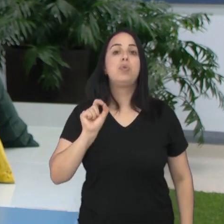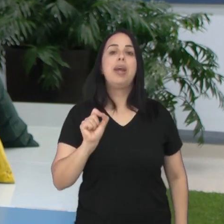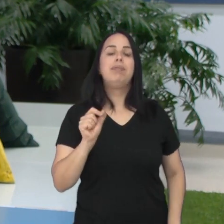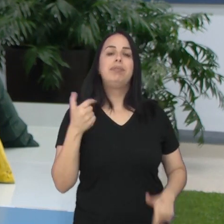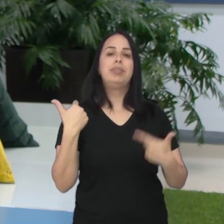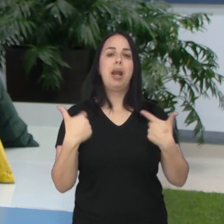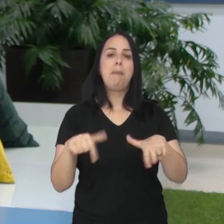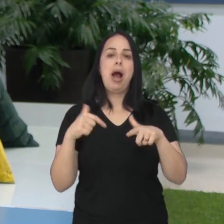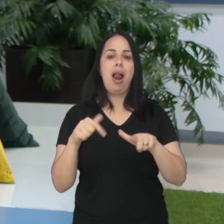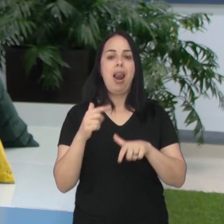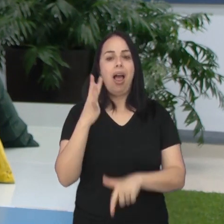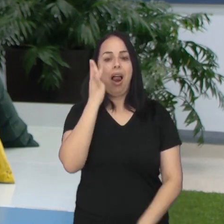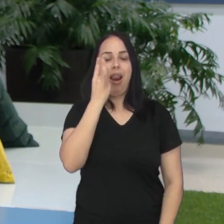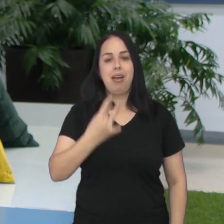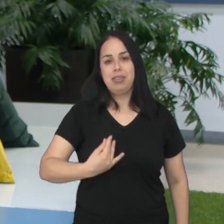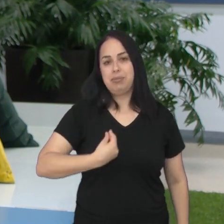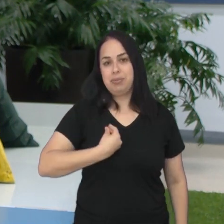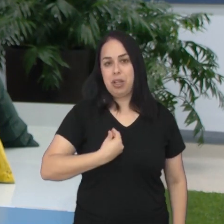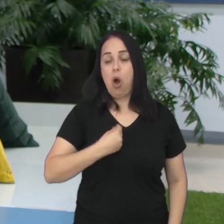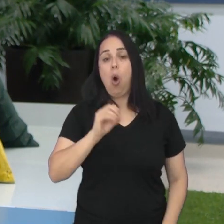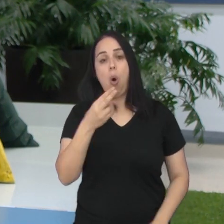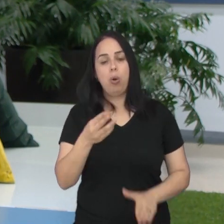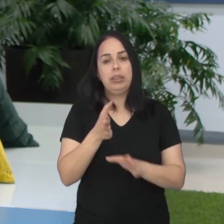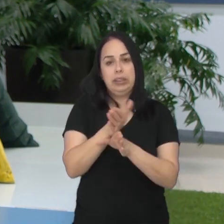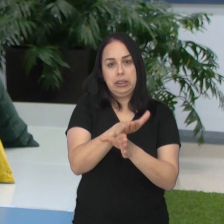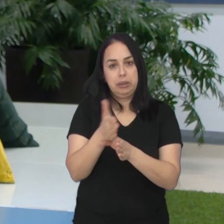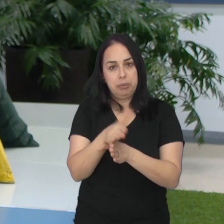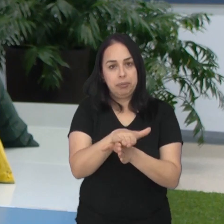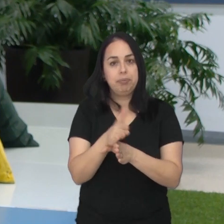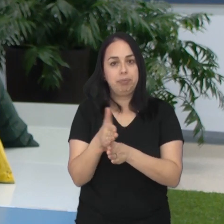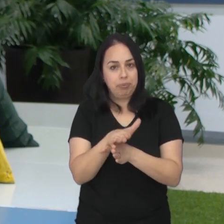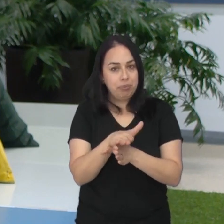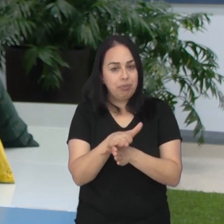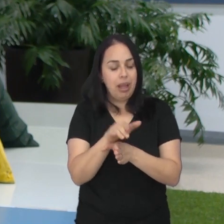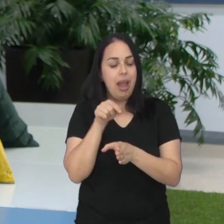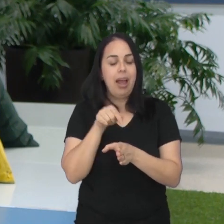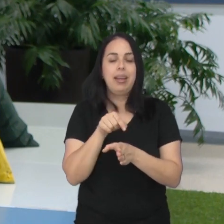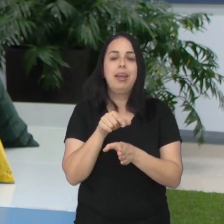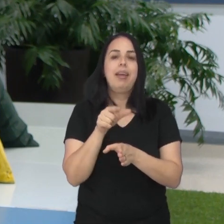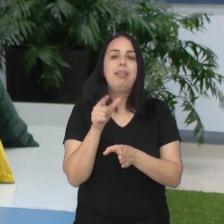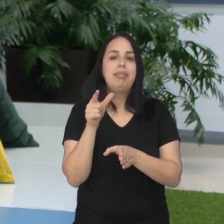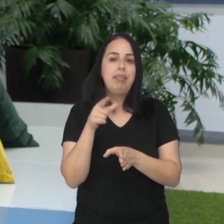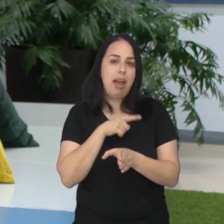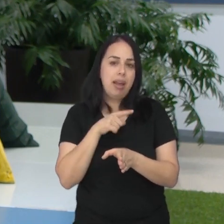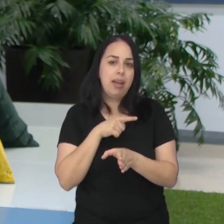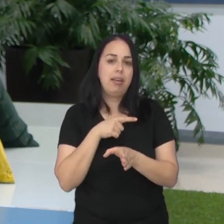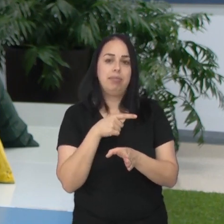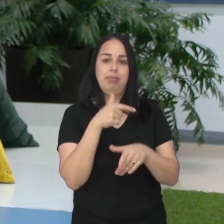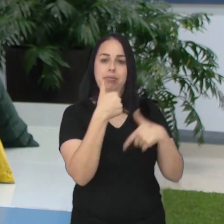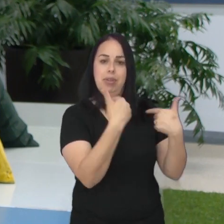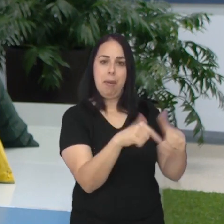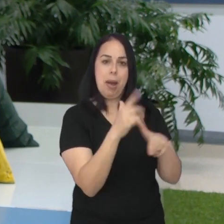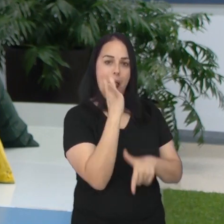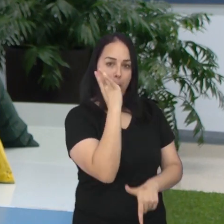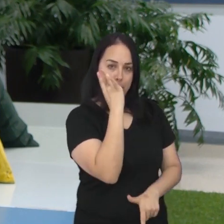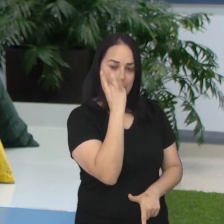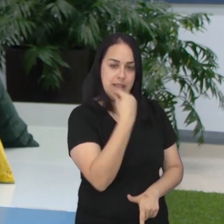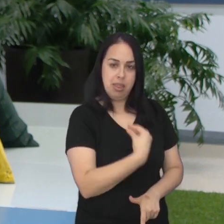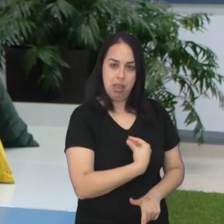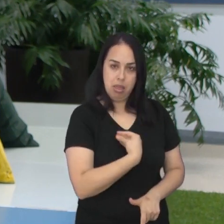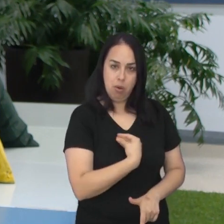é interessante um trabalho, talvez, no formato híbrido. Porque daí, no formato híbrido, você tem momentos de